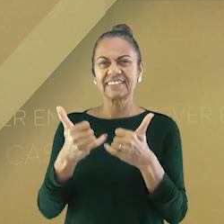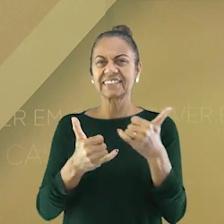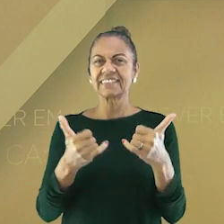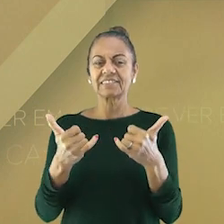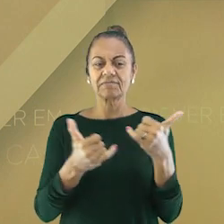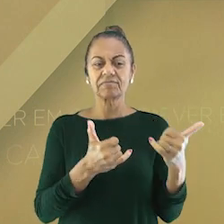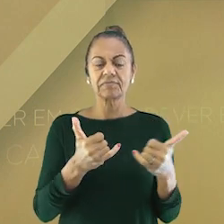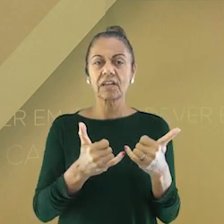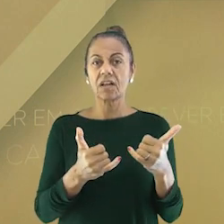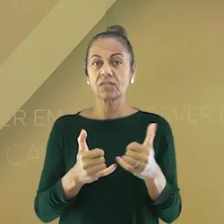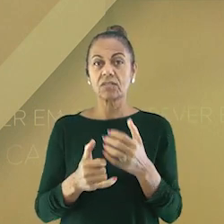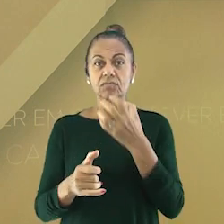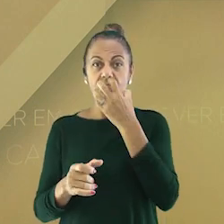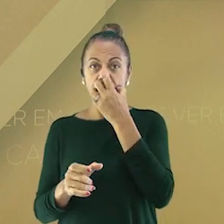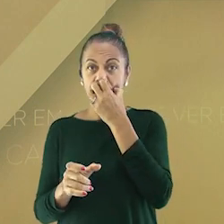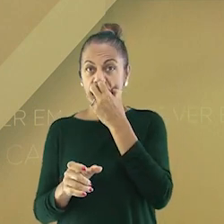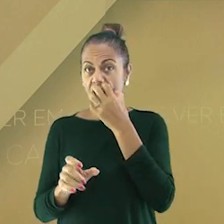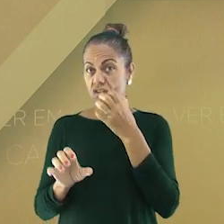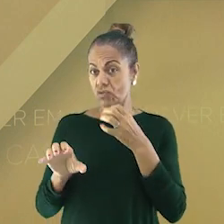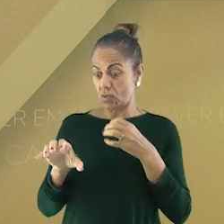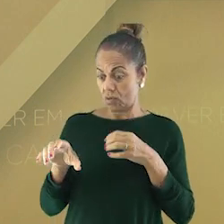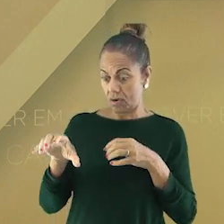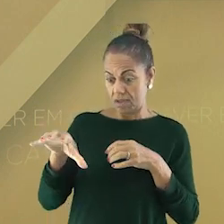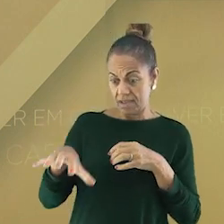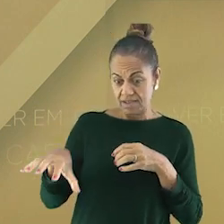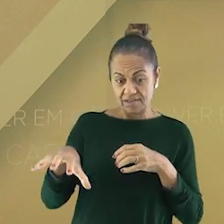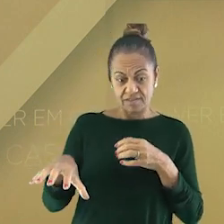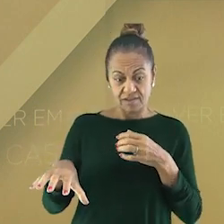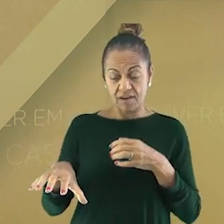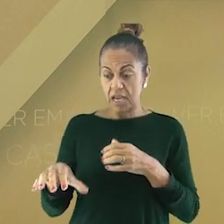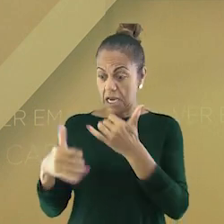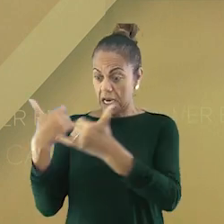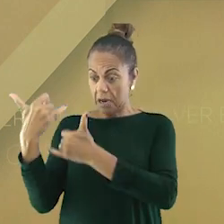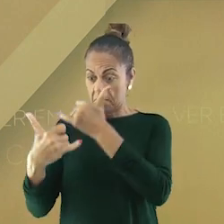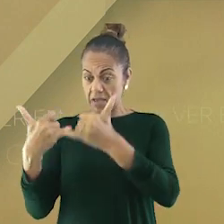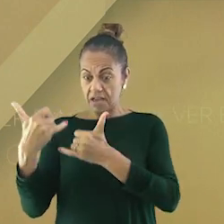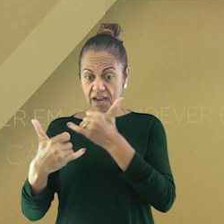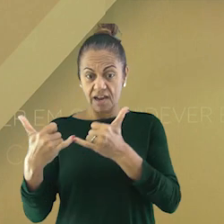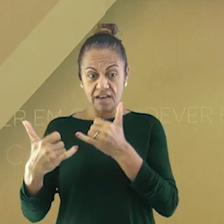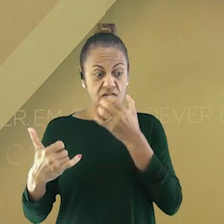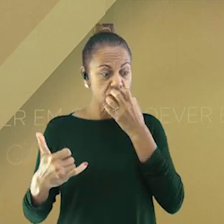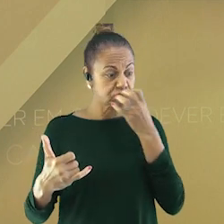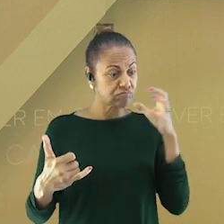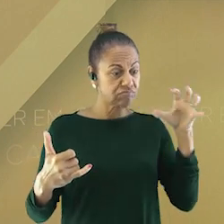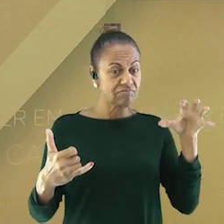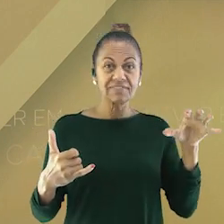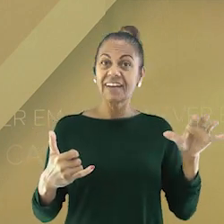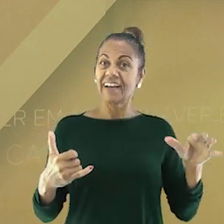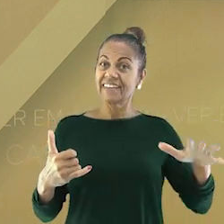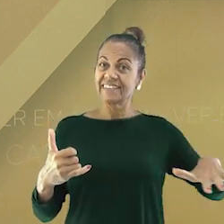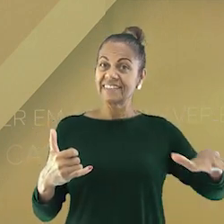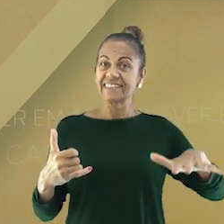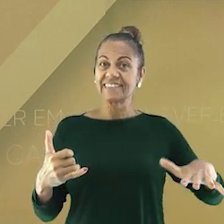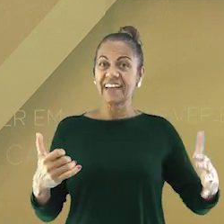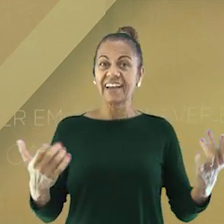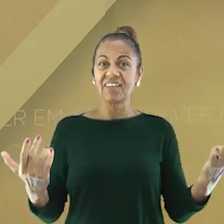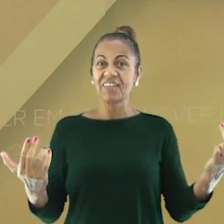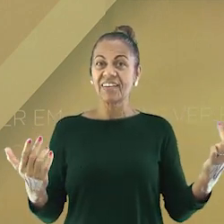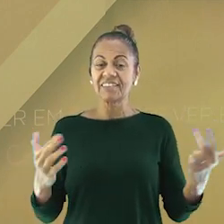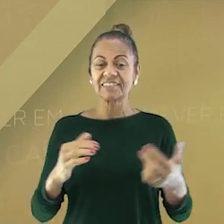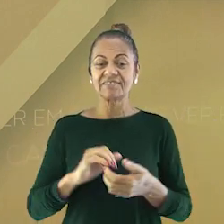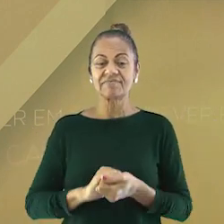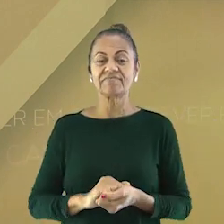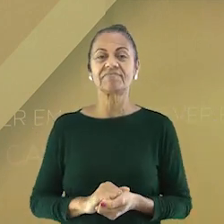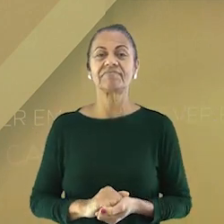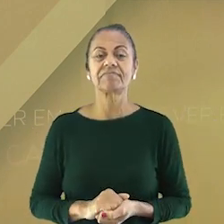comparar aqui dois cachorros. Ambos são brincalhões. Spot é tão brincalhão quanto Tintim. Spot